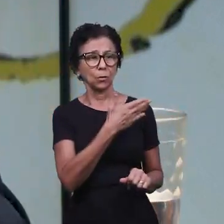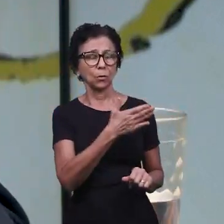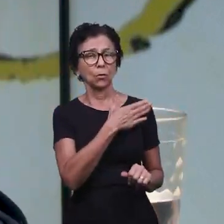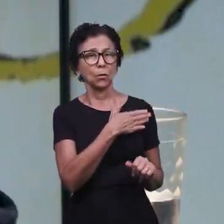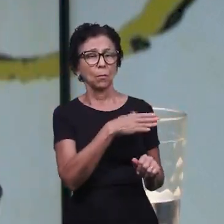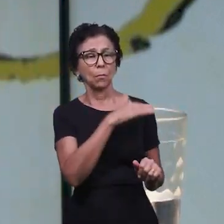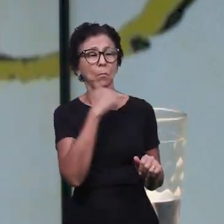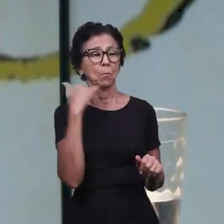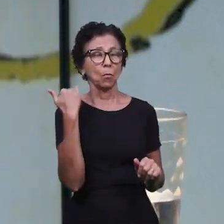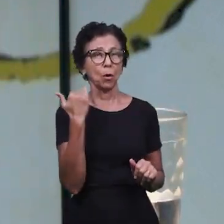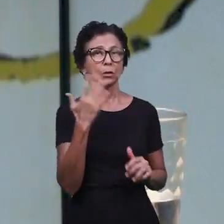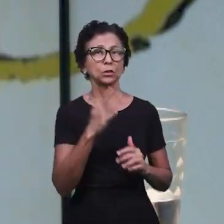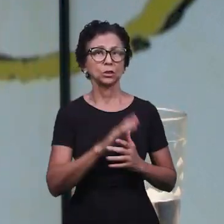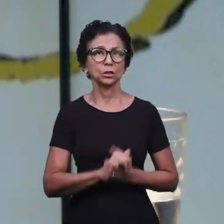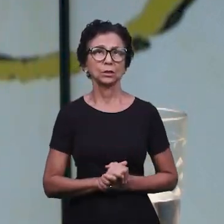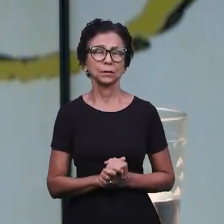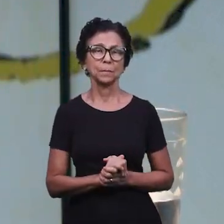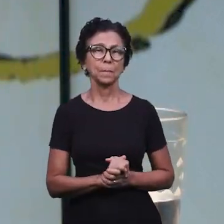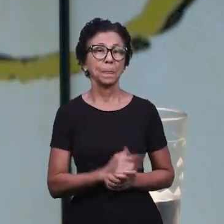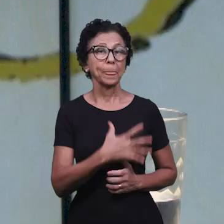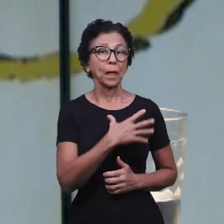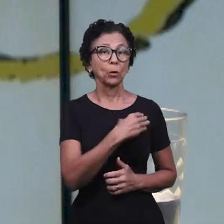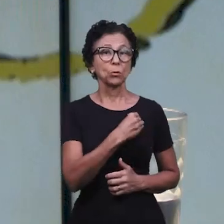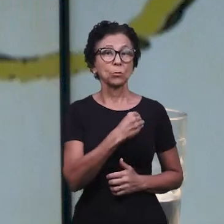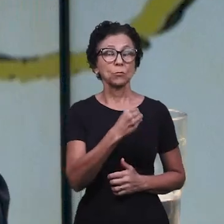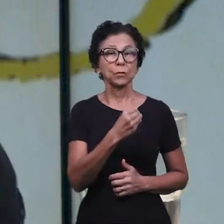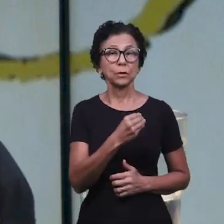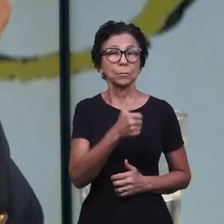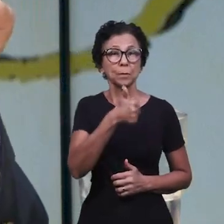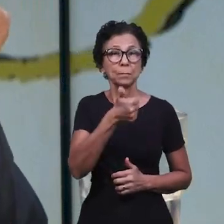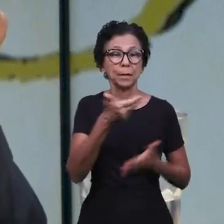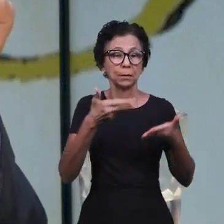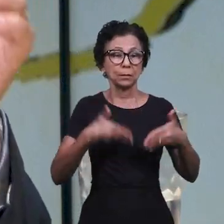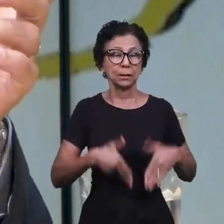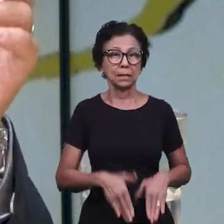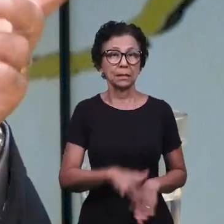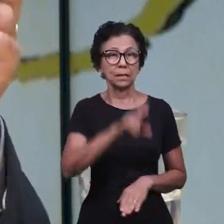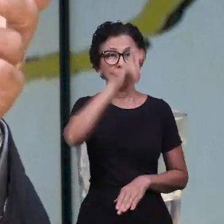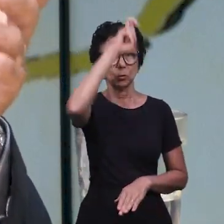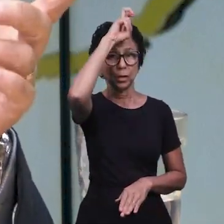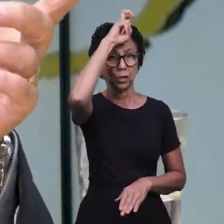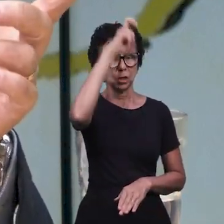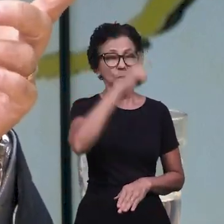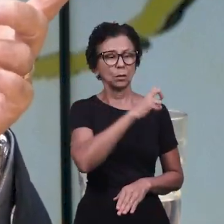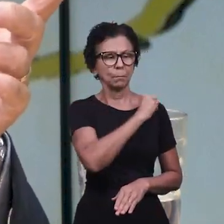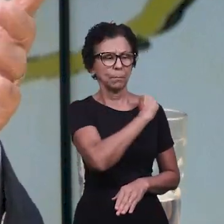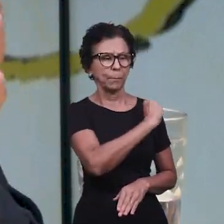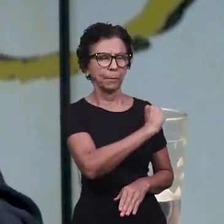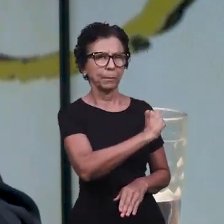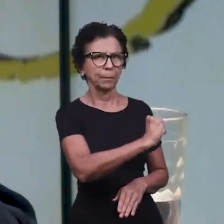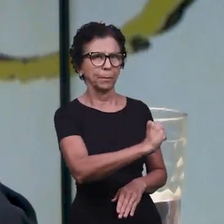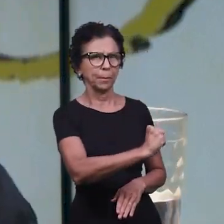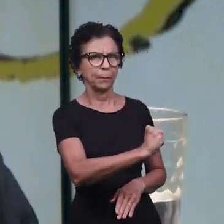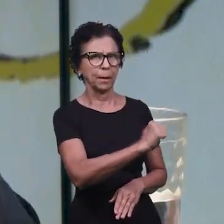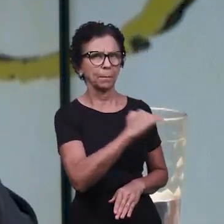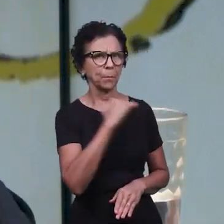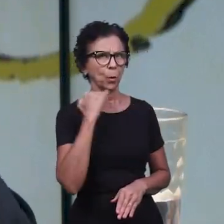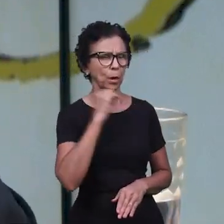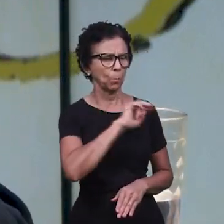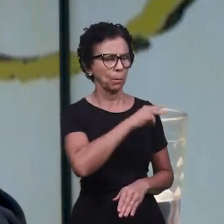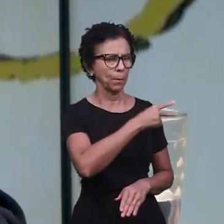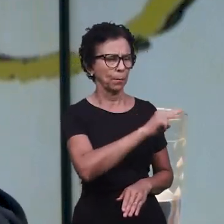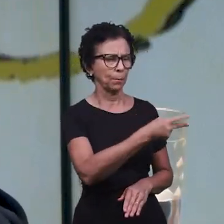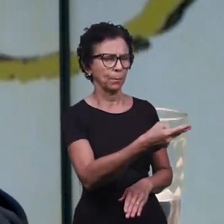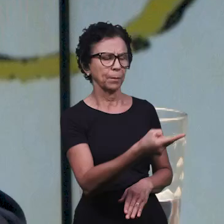Que vida? A vida daqueles que foram poupados pelo sangue na porta das casas. Então, a ceia